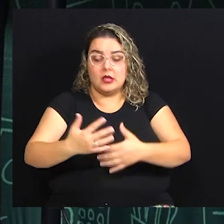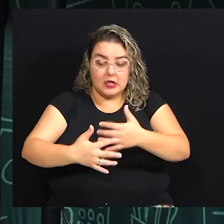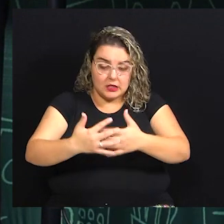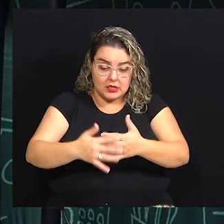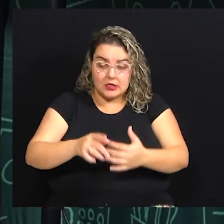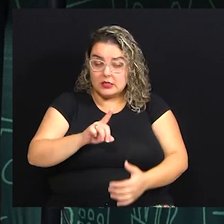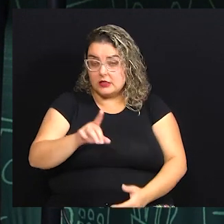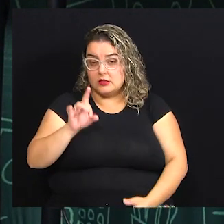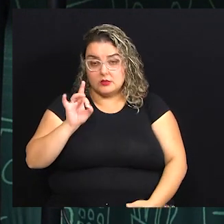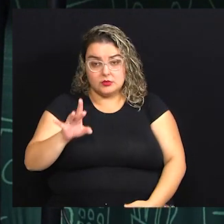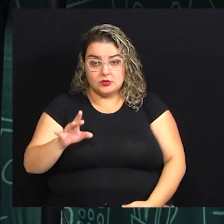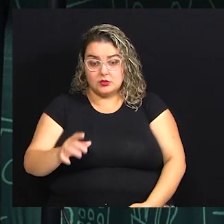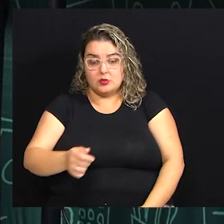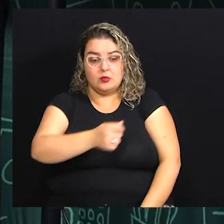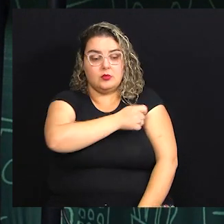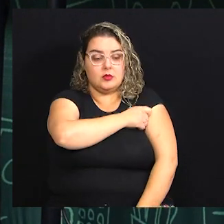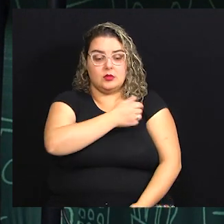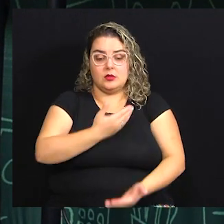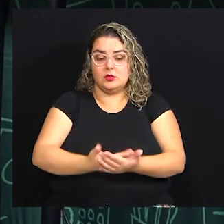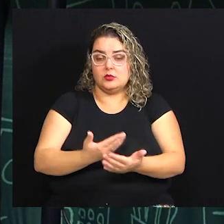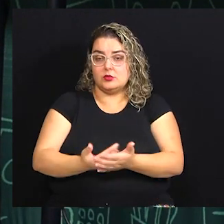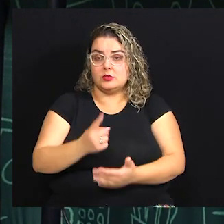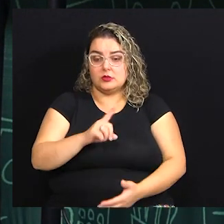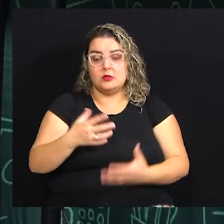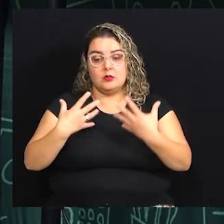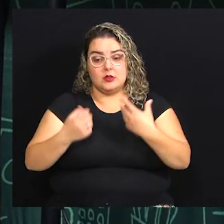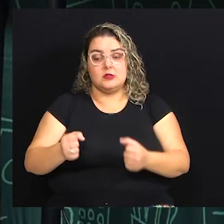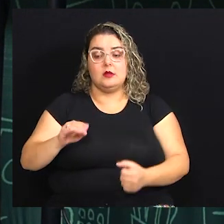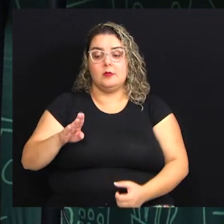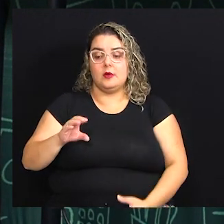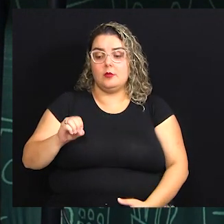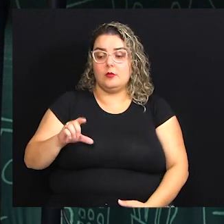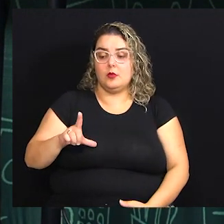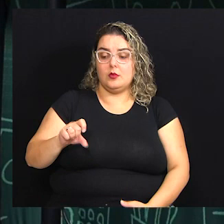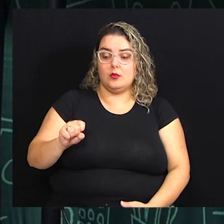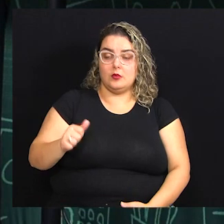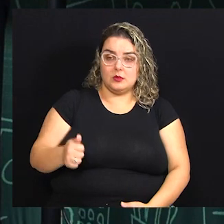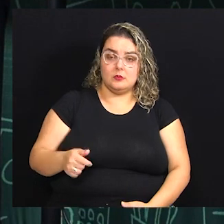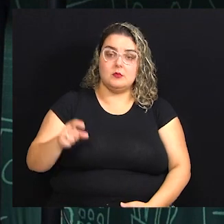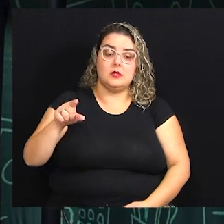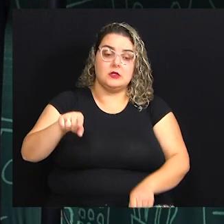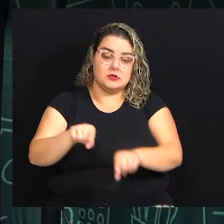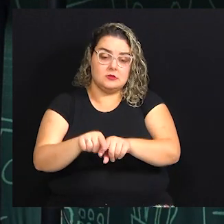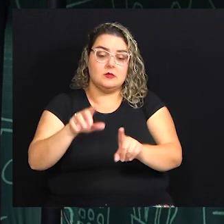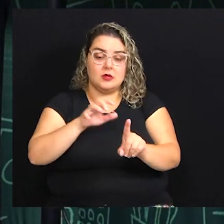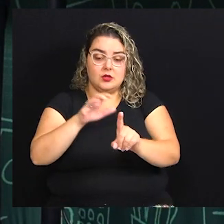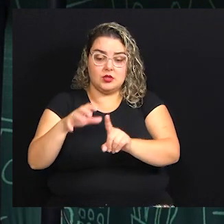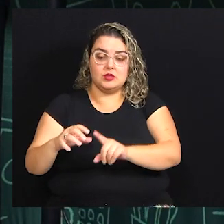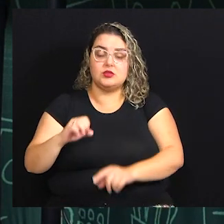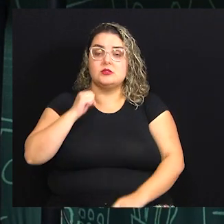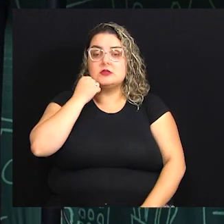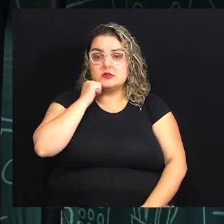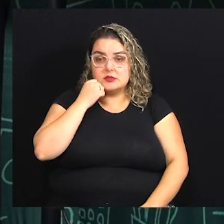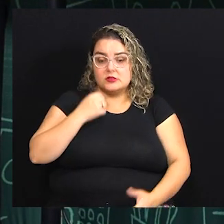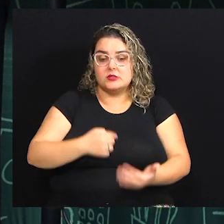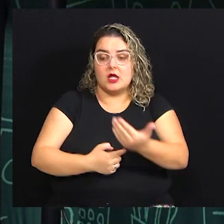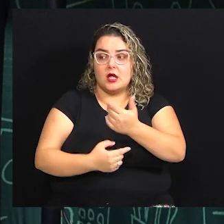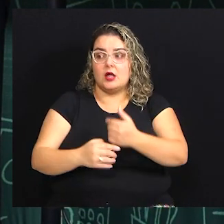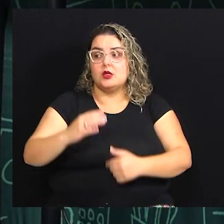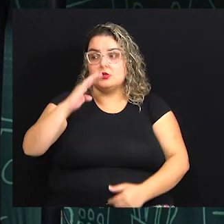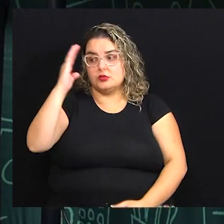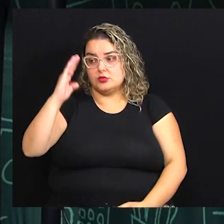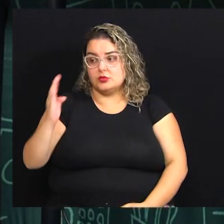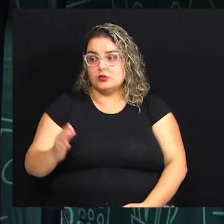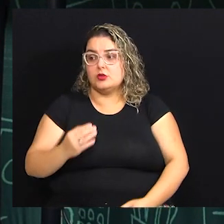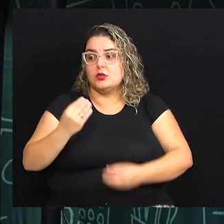compromete, né? Não apenas o estudante que não recebe uma bolsa, mas aquilo que impactaria a vida da ciência e de tecnologia no Brasil. E como